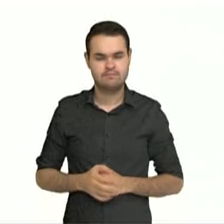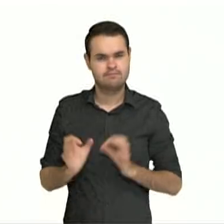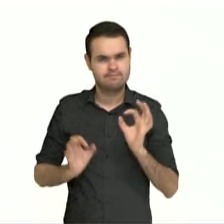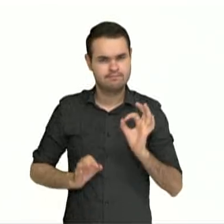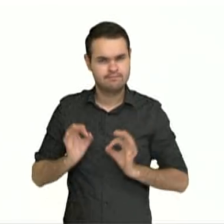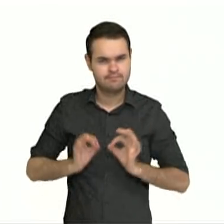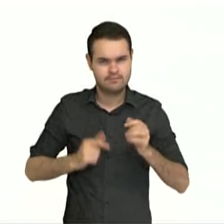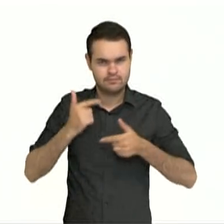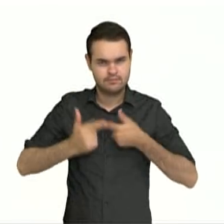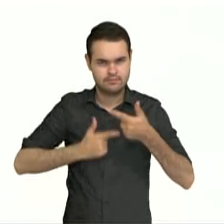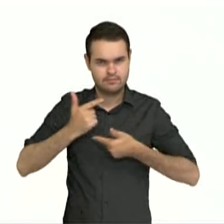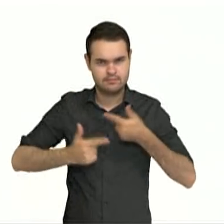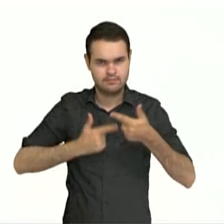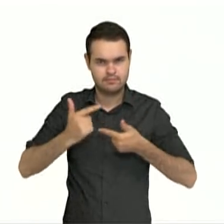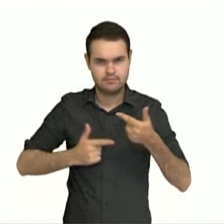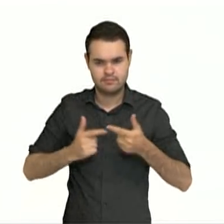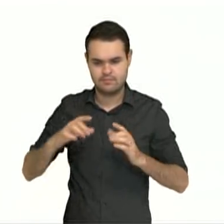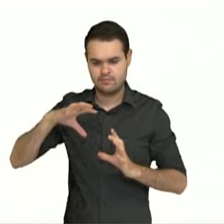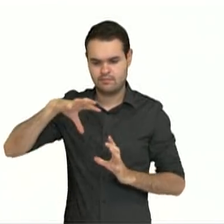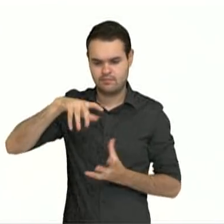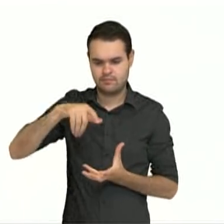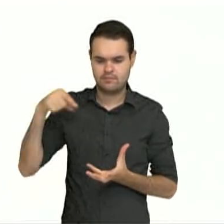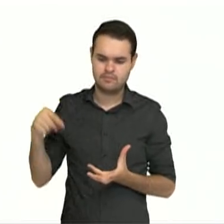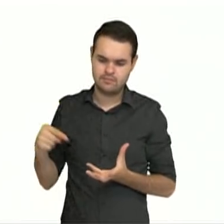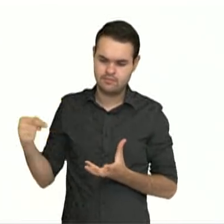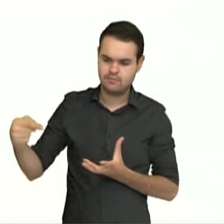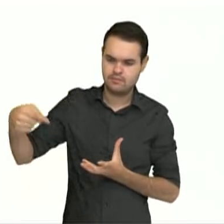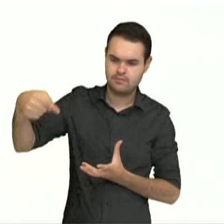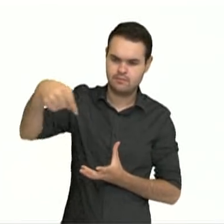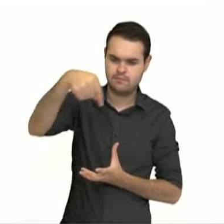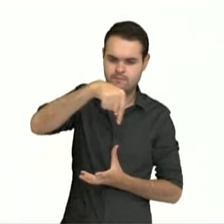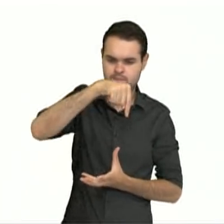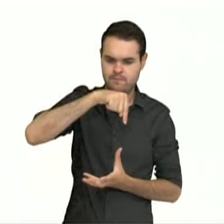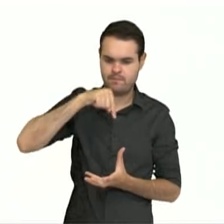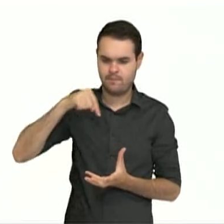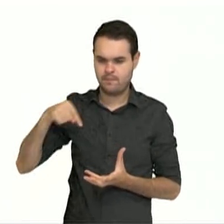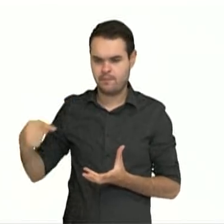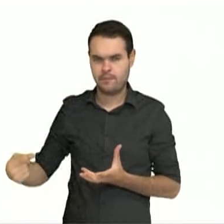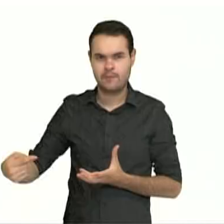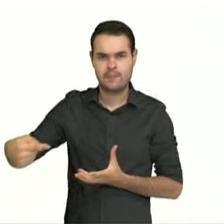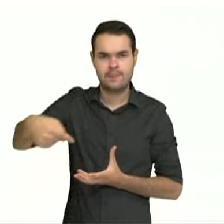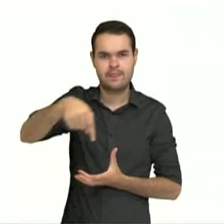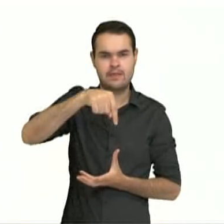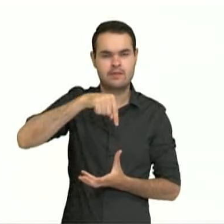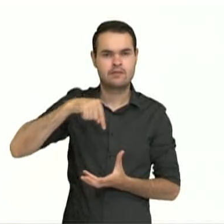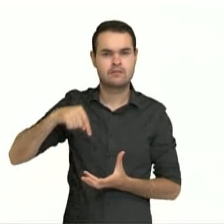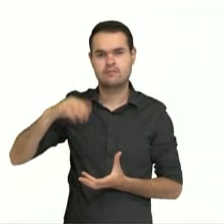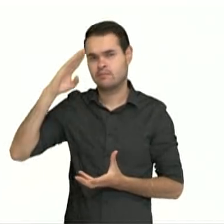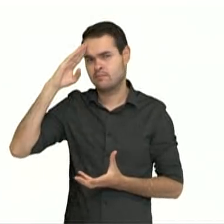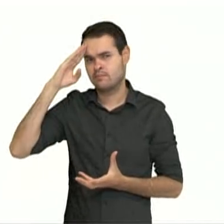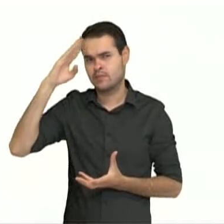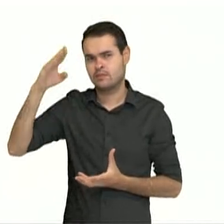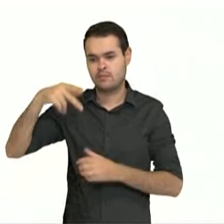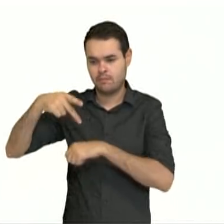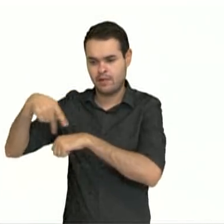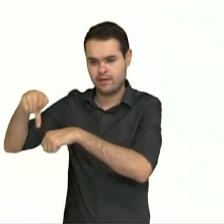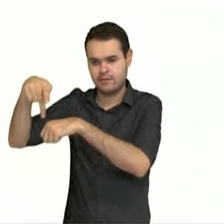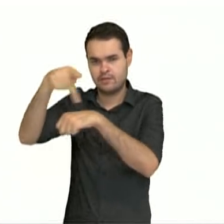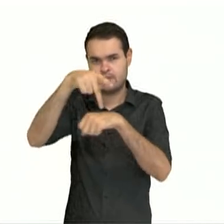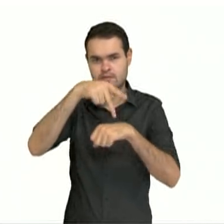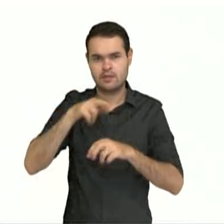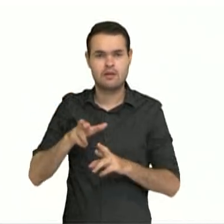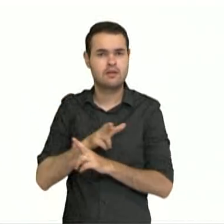as atividades das sociedades, dos países e principalmente a relação